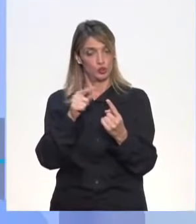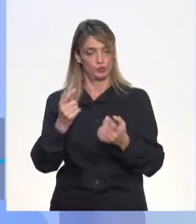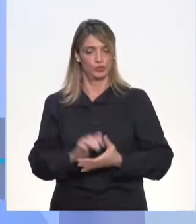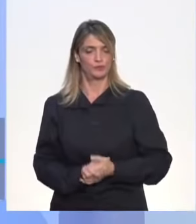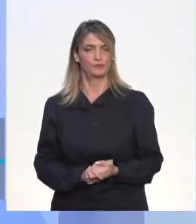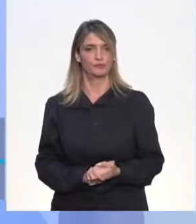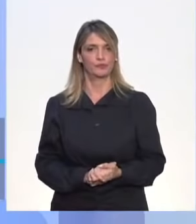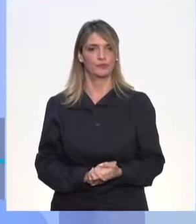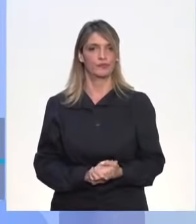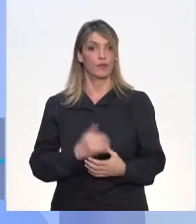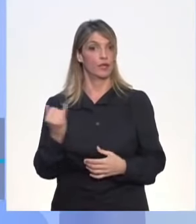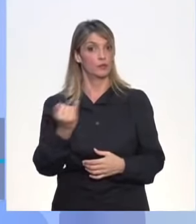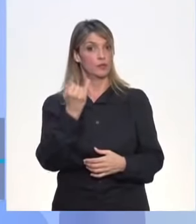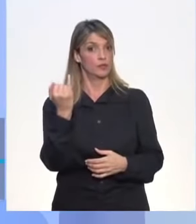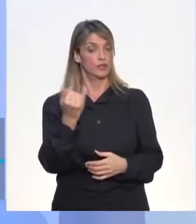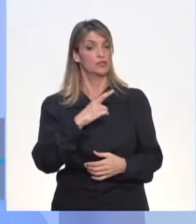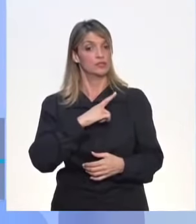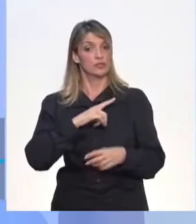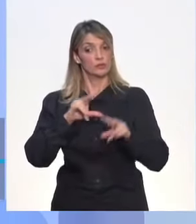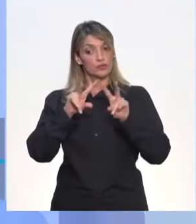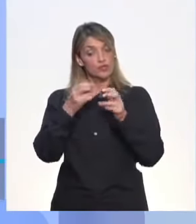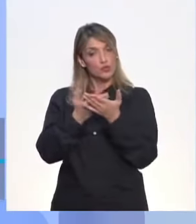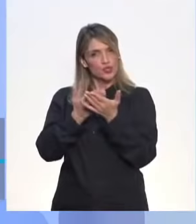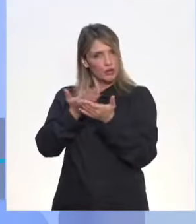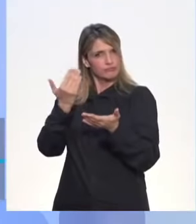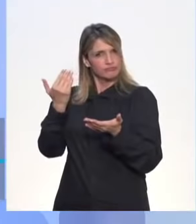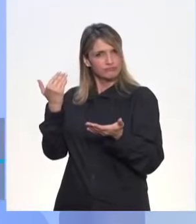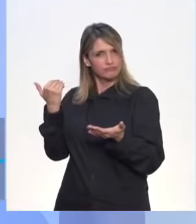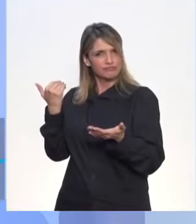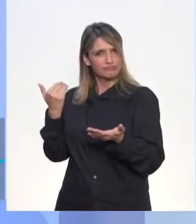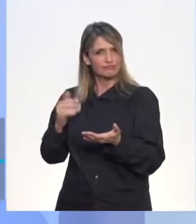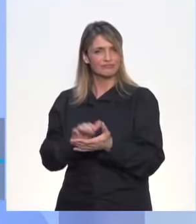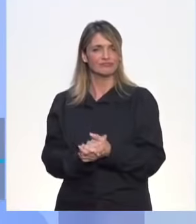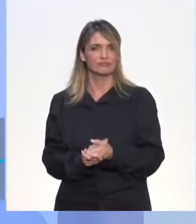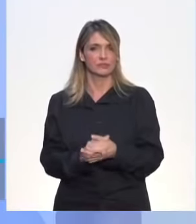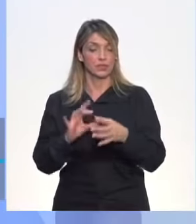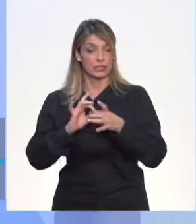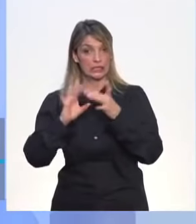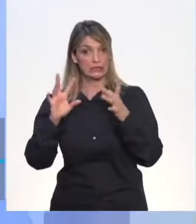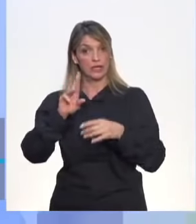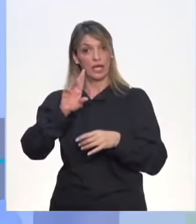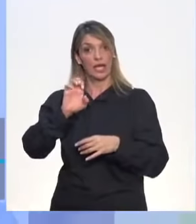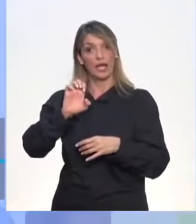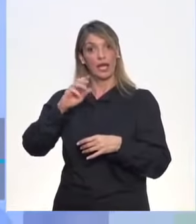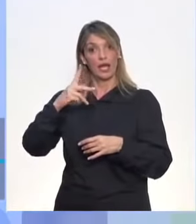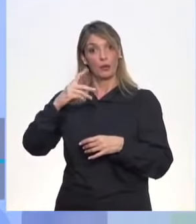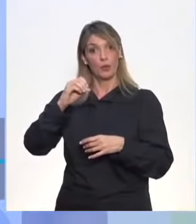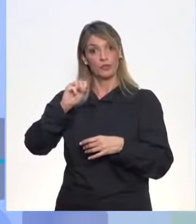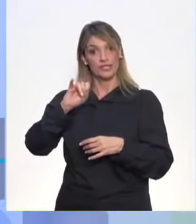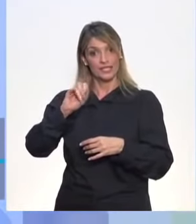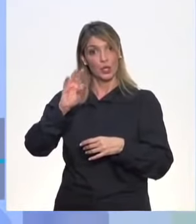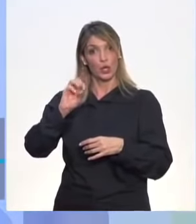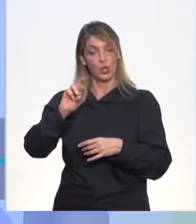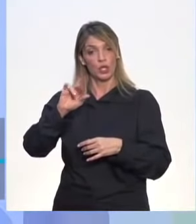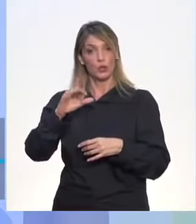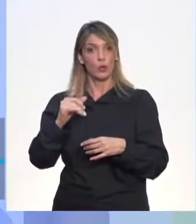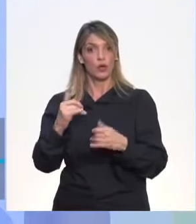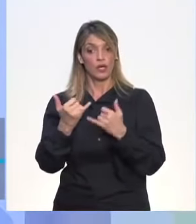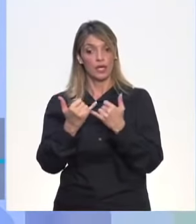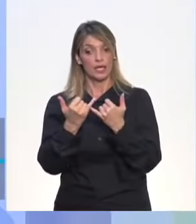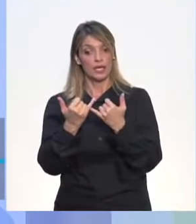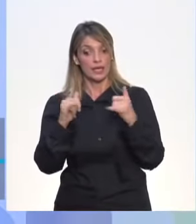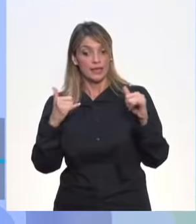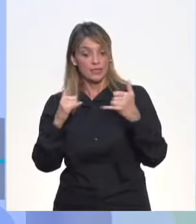um destaque importante tem até um título de aula que se você perdeu ela tá aí disponível para você no repositório é o importante da